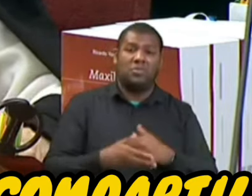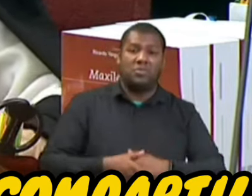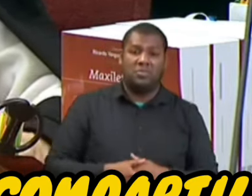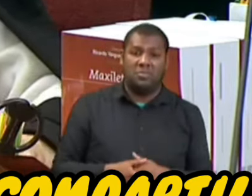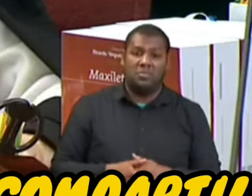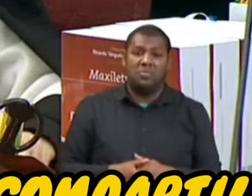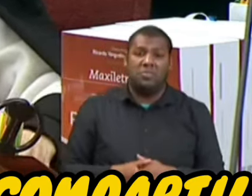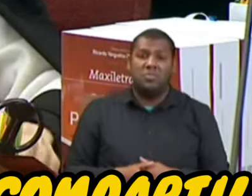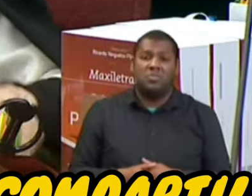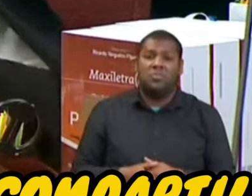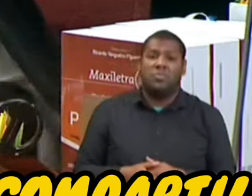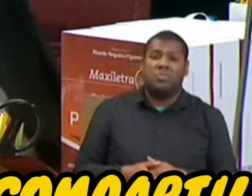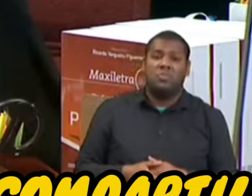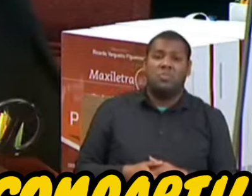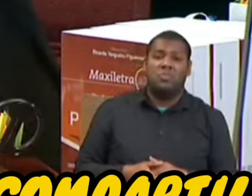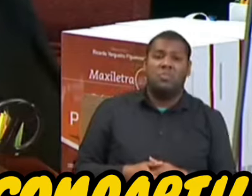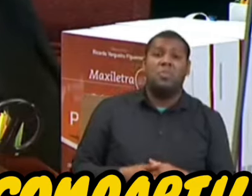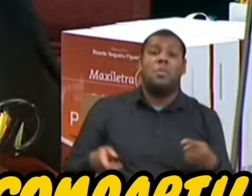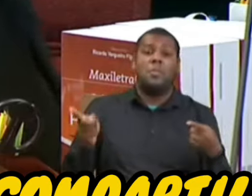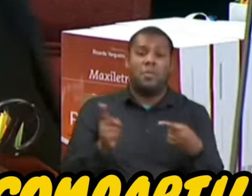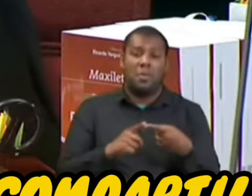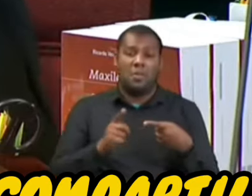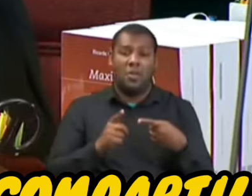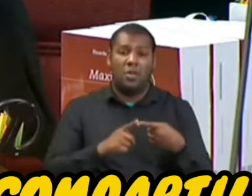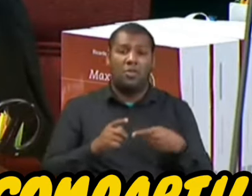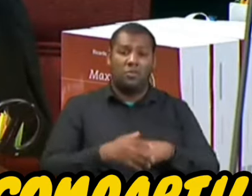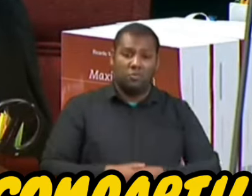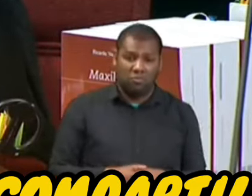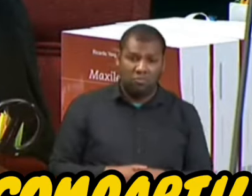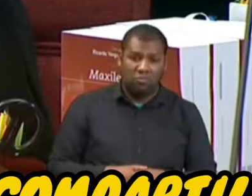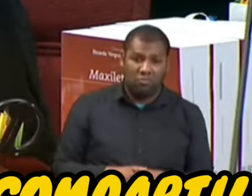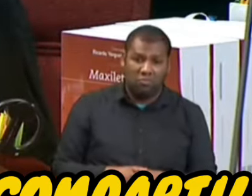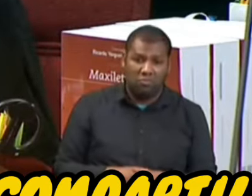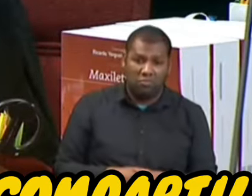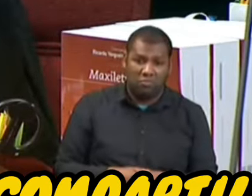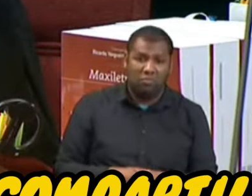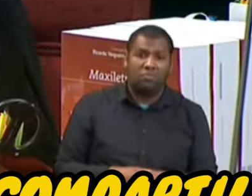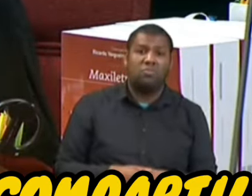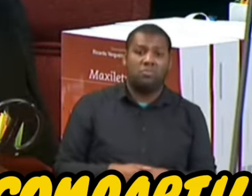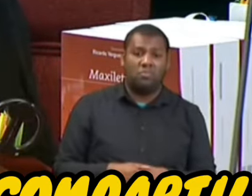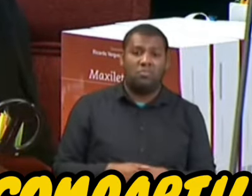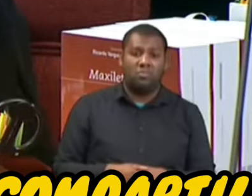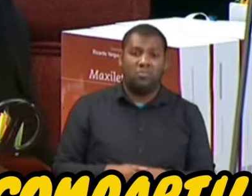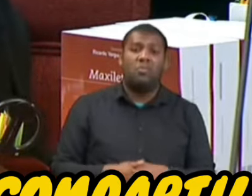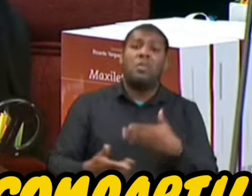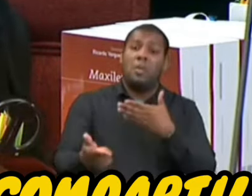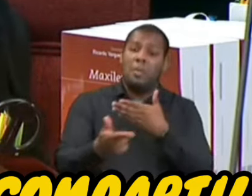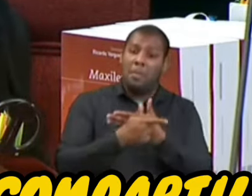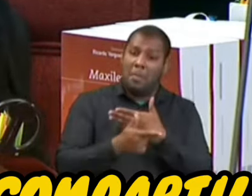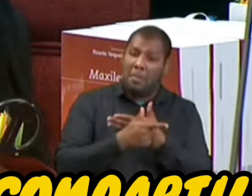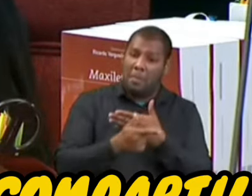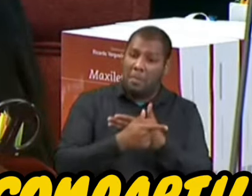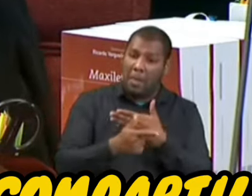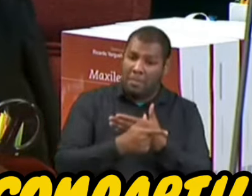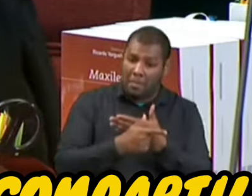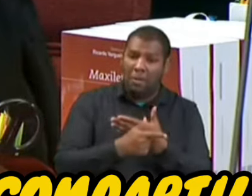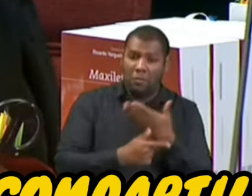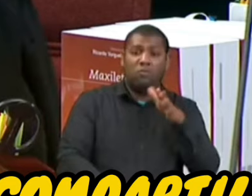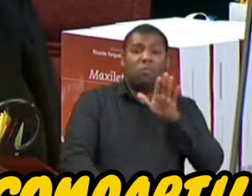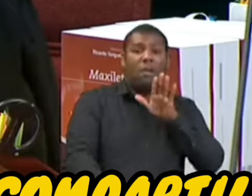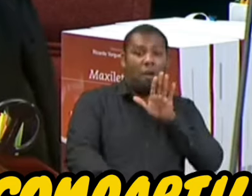entendendo perfeitamente isso. Primeiro, por isso, eu acho que competência tem quem pode, não tem quem quer nos termos que a lei